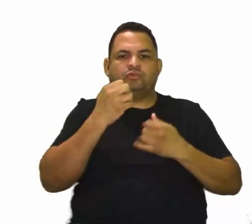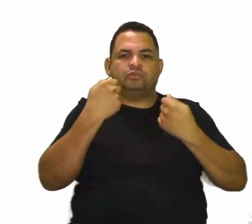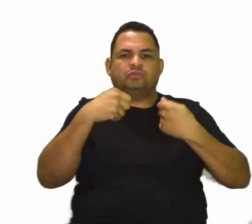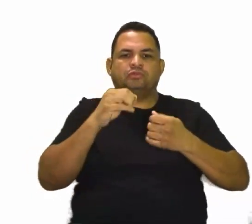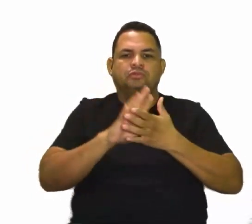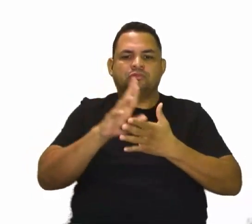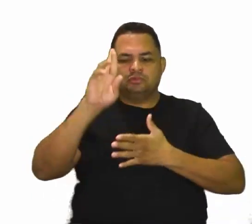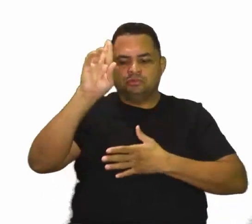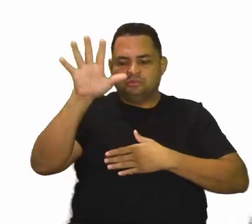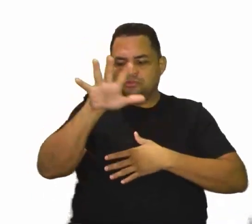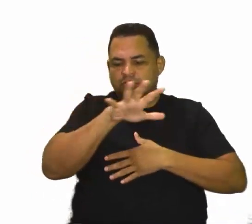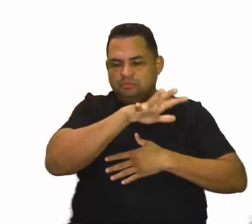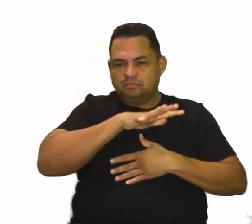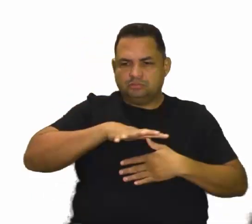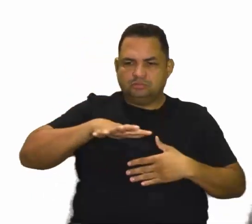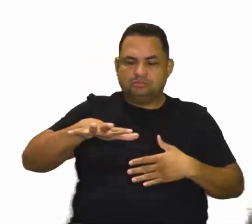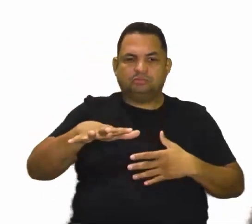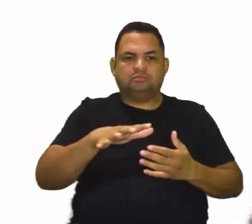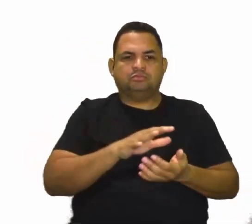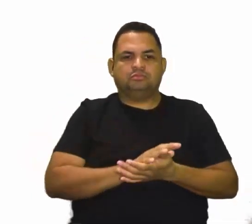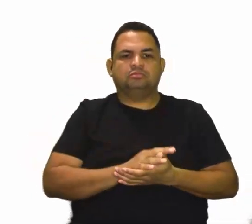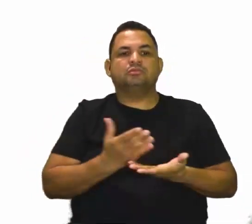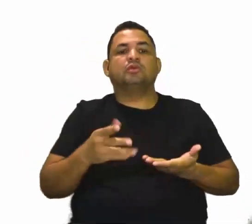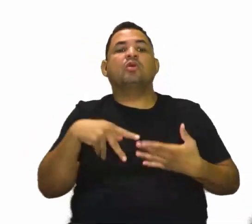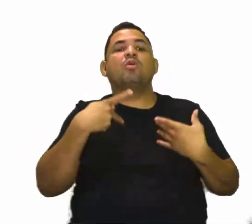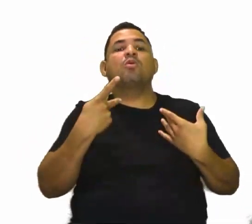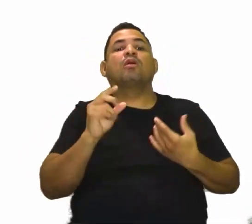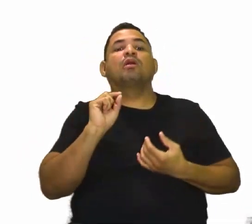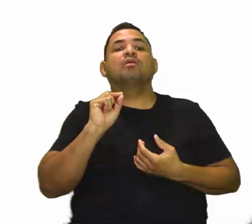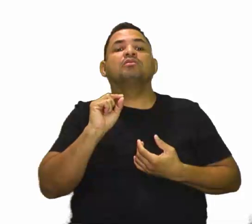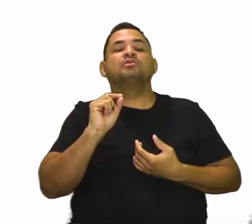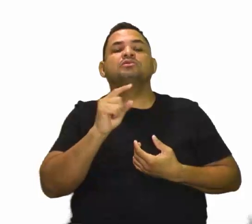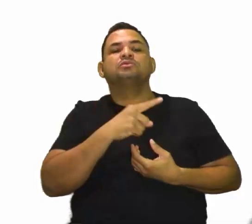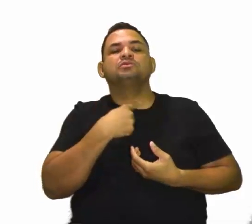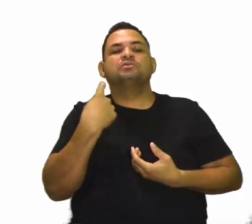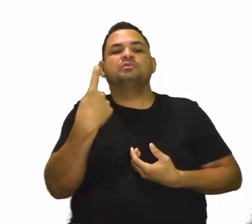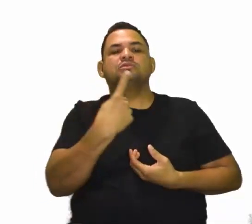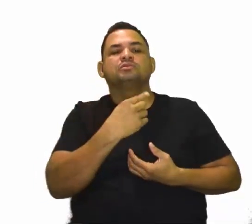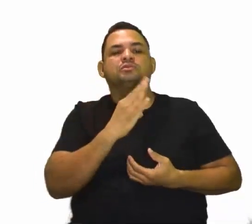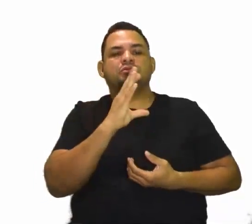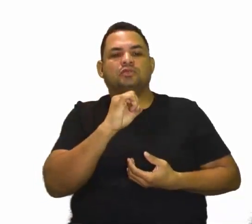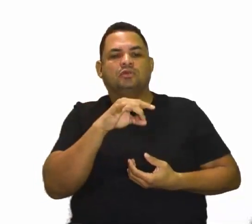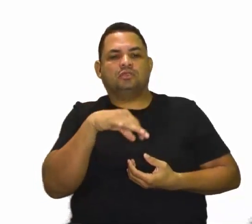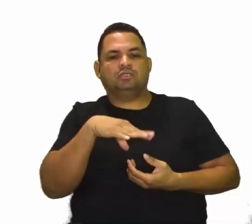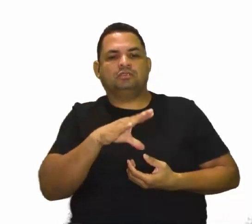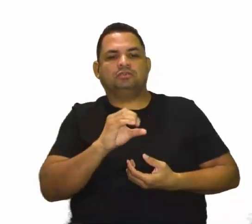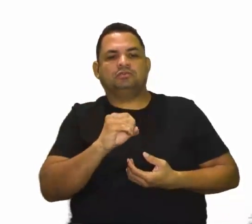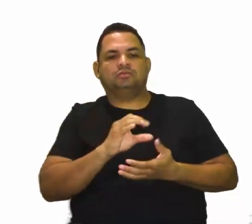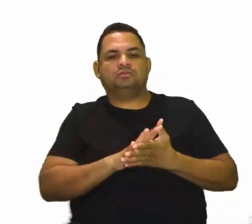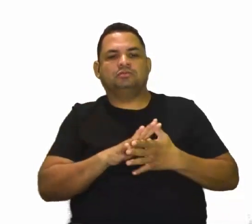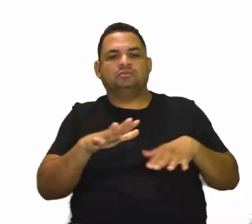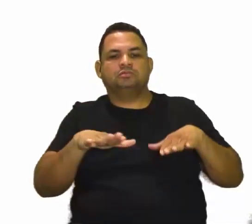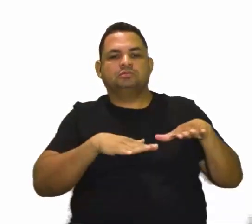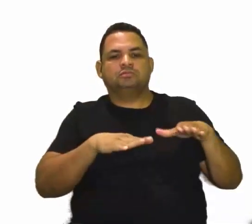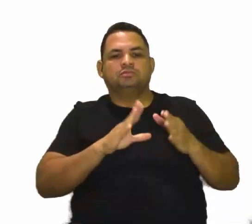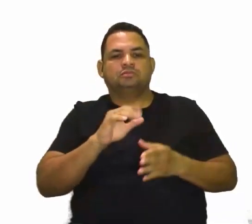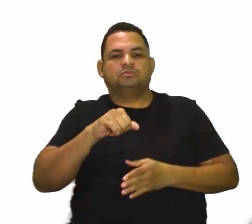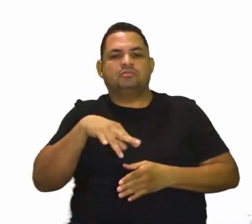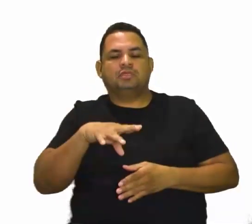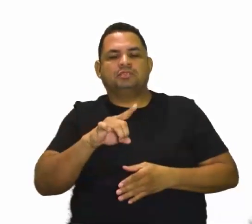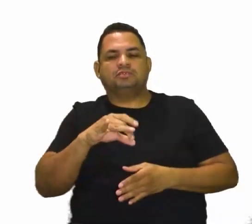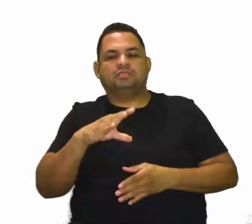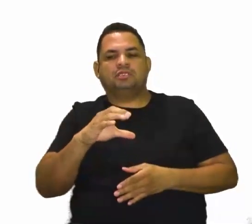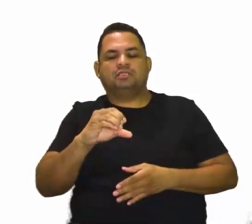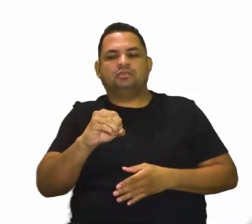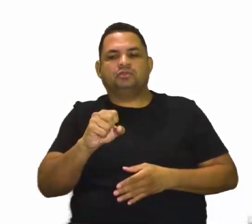o poder dos chefes locais. Estamos falando de quê? Do coronelismo? Dos